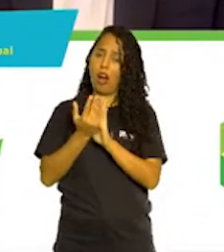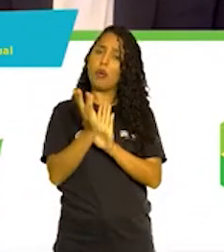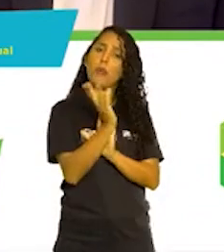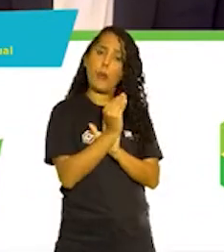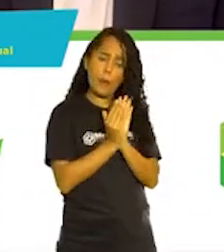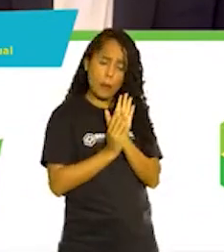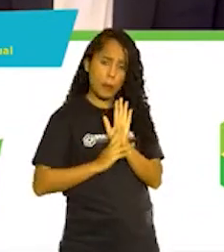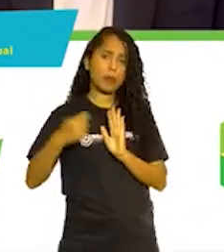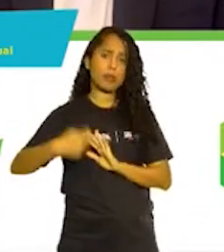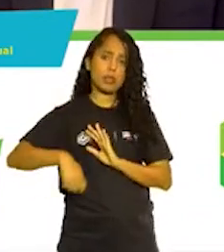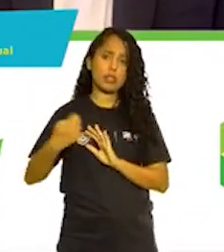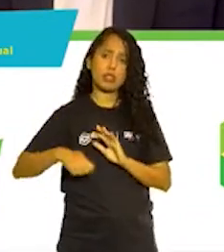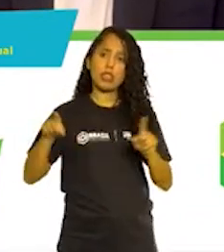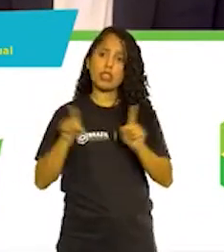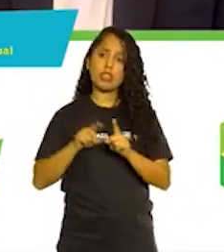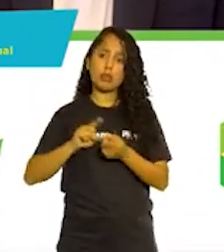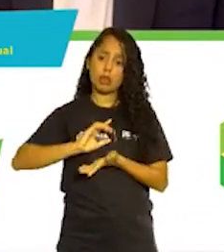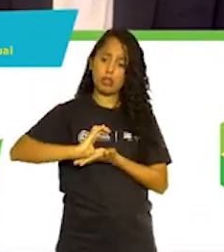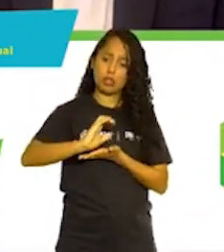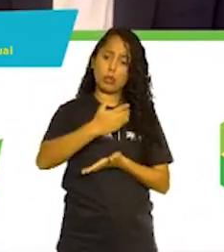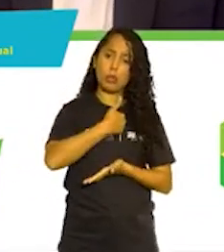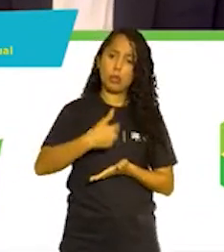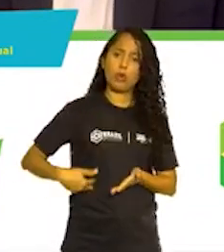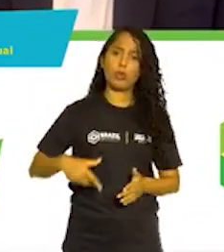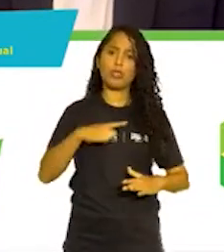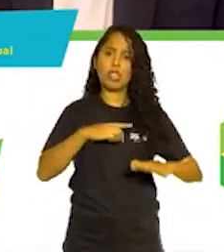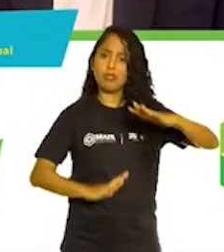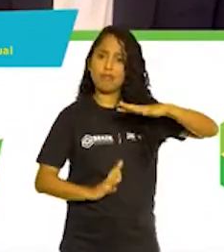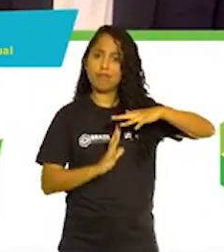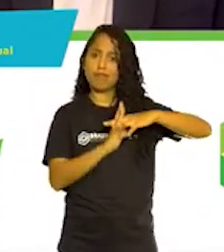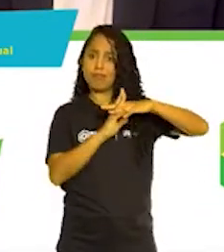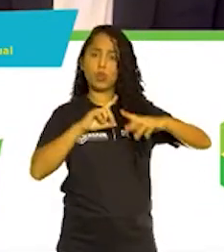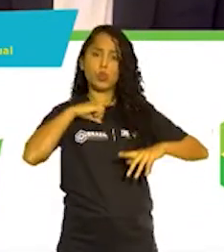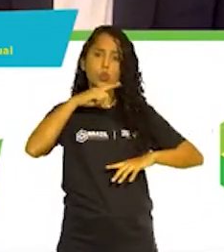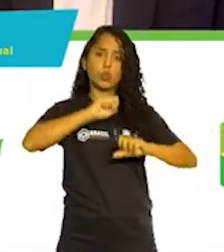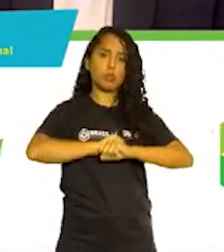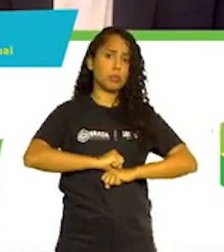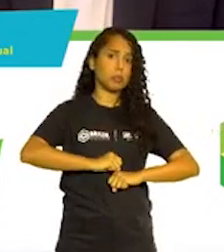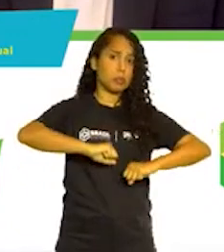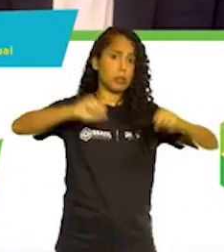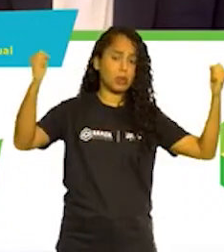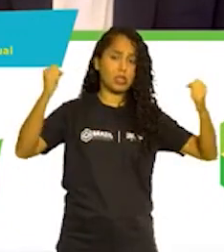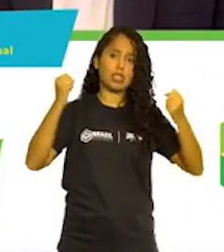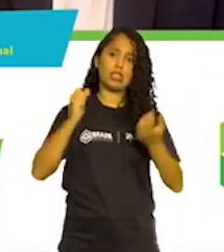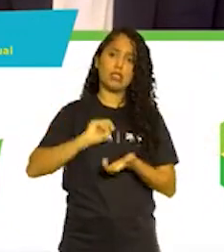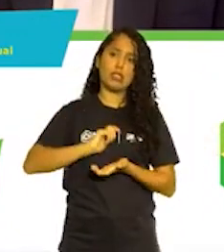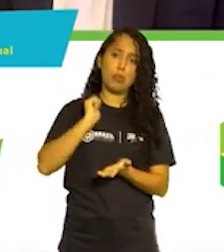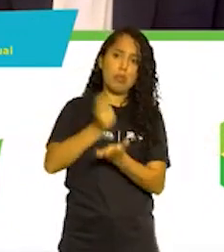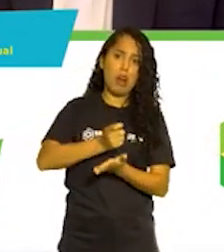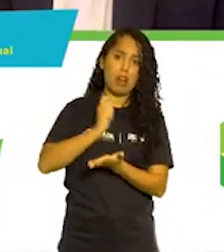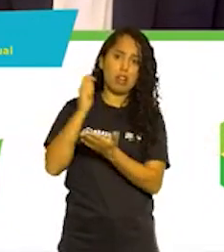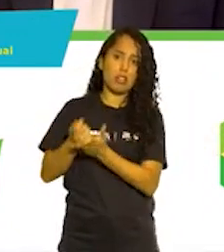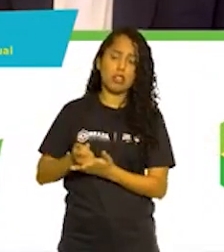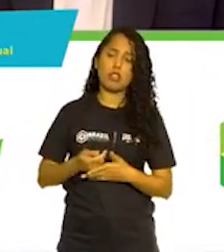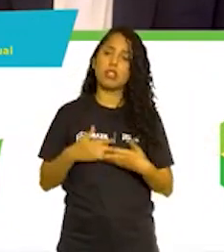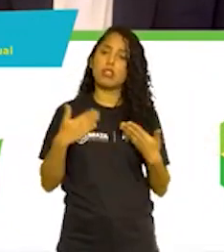ou para investimento público, que está chegando num limite quase impossível de sustentar. Então, falta essa comunicação